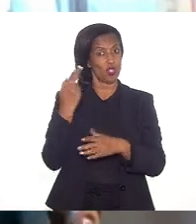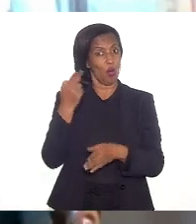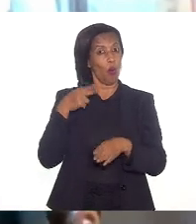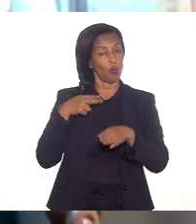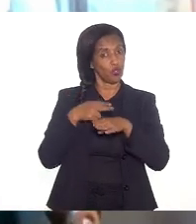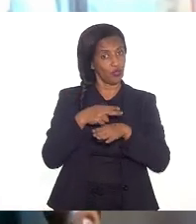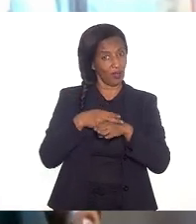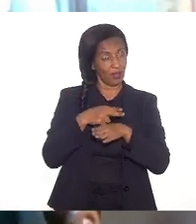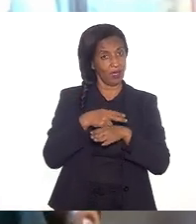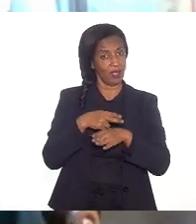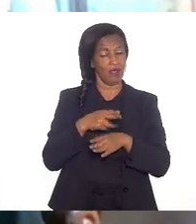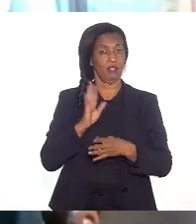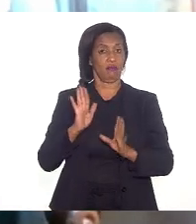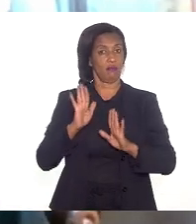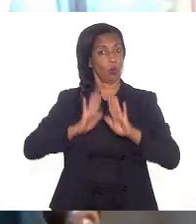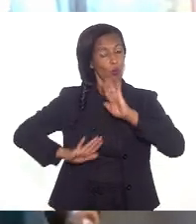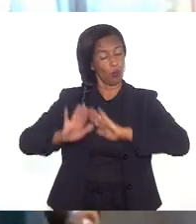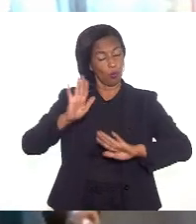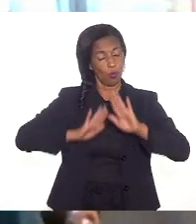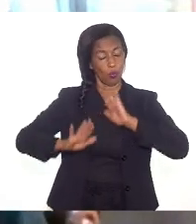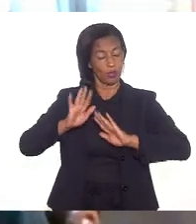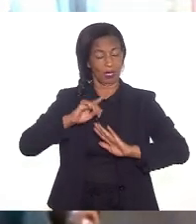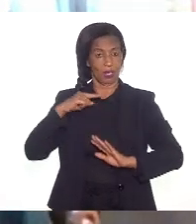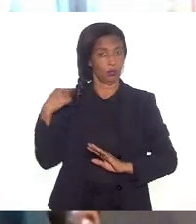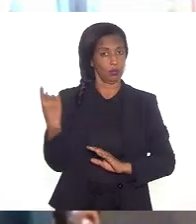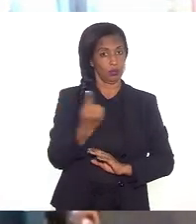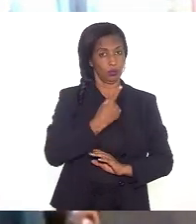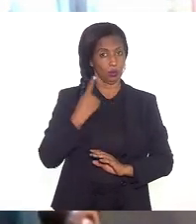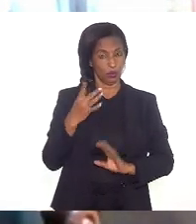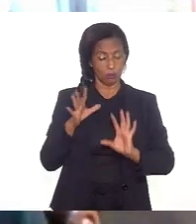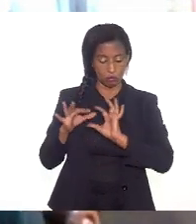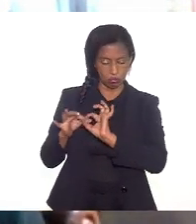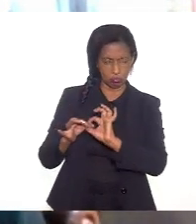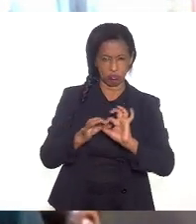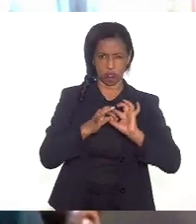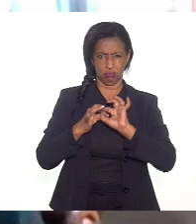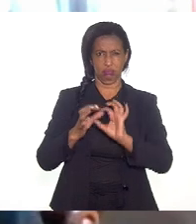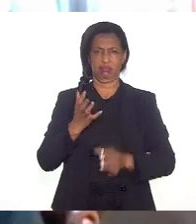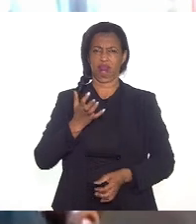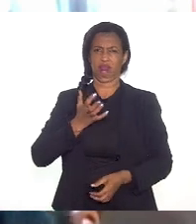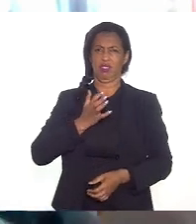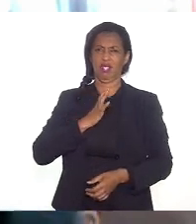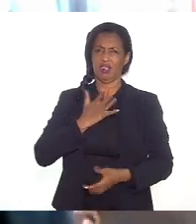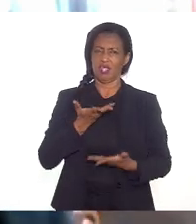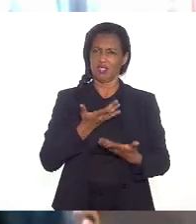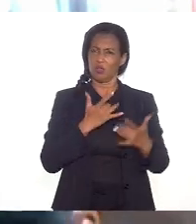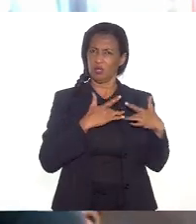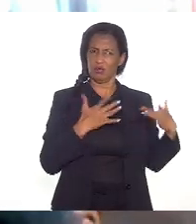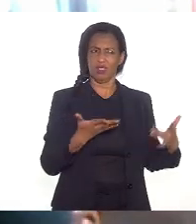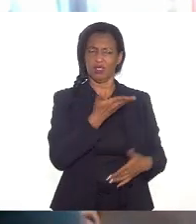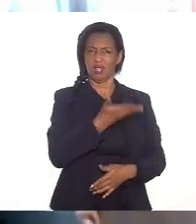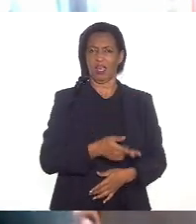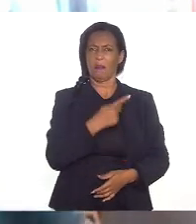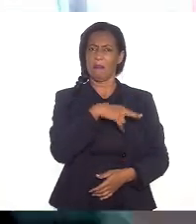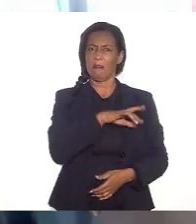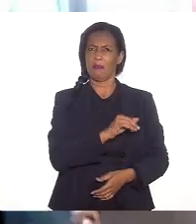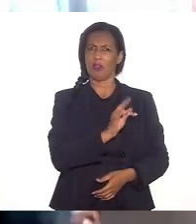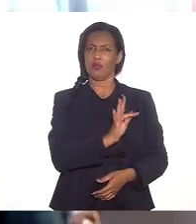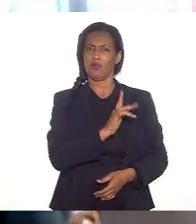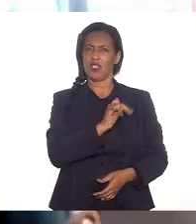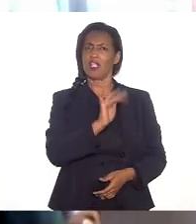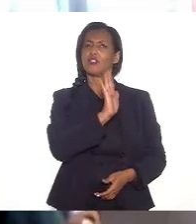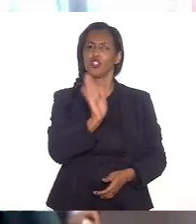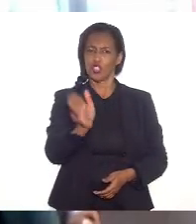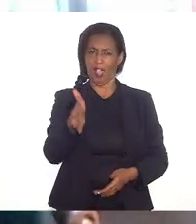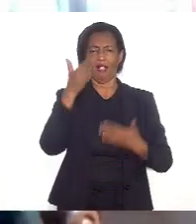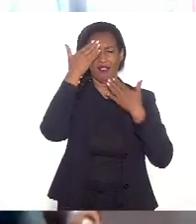muito grave e todos nós estamos irmanados nesse repúdio e nessa solidariedade, que, aliás, o Pedro Figueiredo já